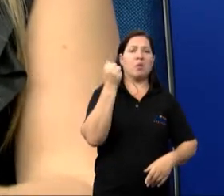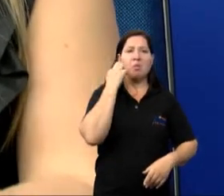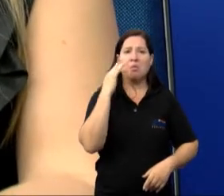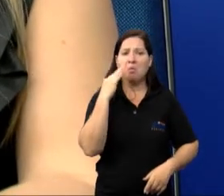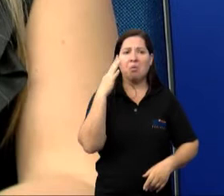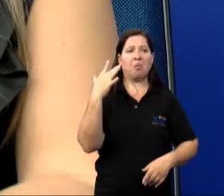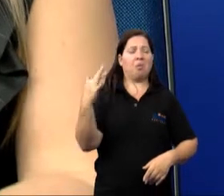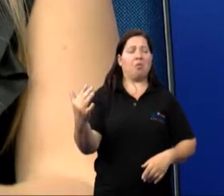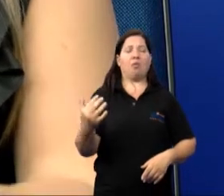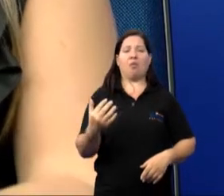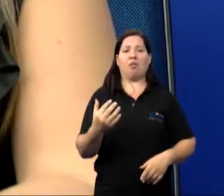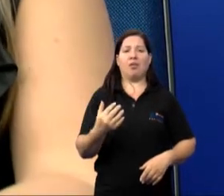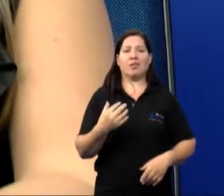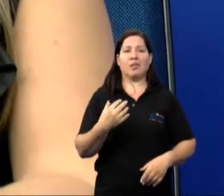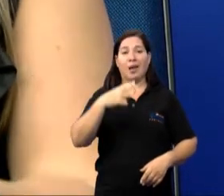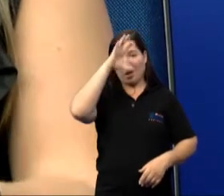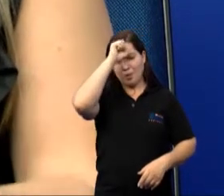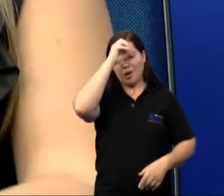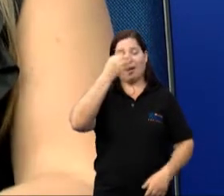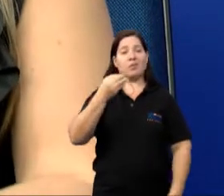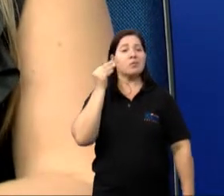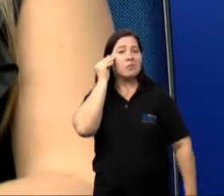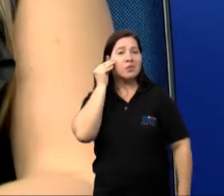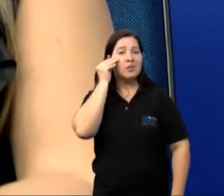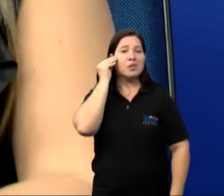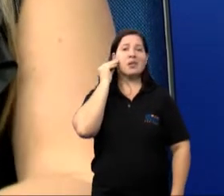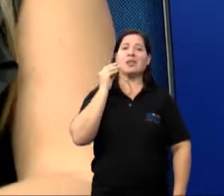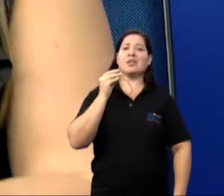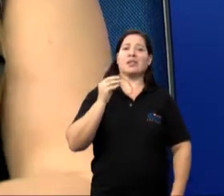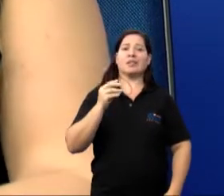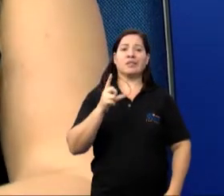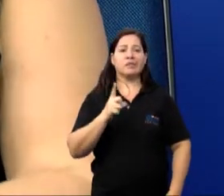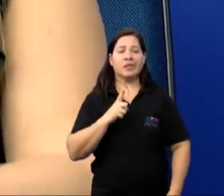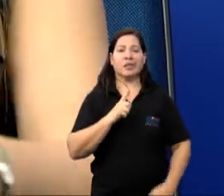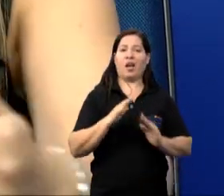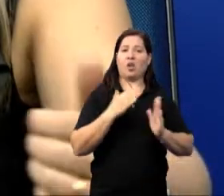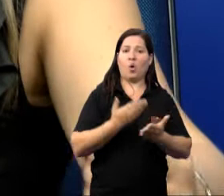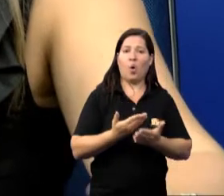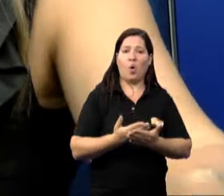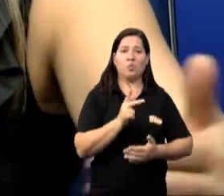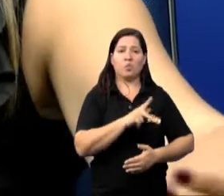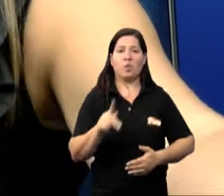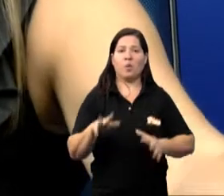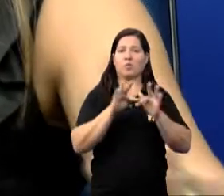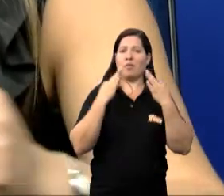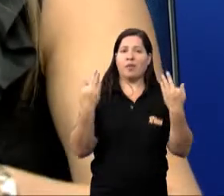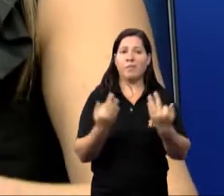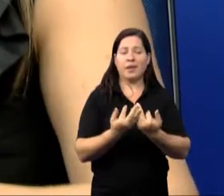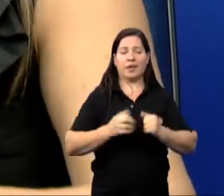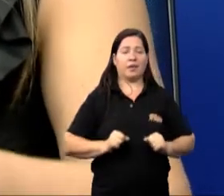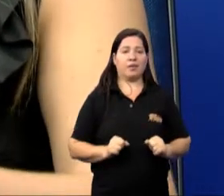experiências proporcionadas pelos educadores, pelas famílias, que podem ser proporcionadas, por exemplo, pega para mim a caneta